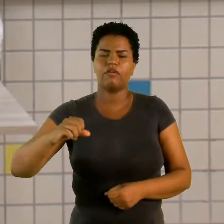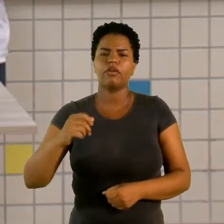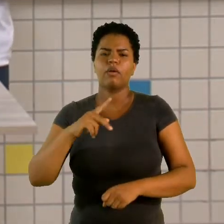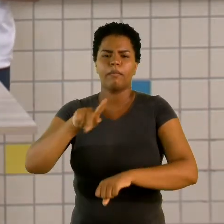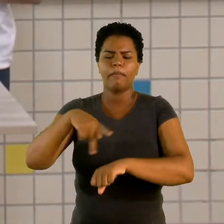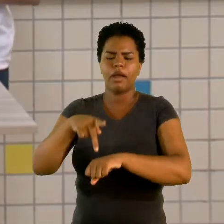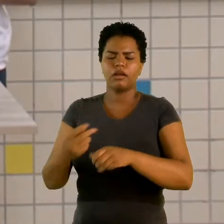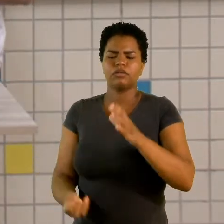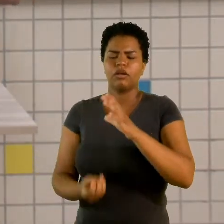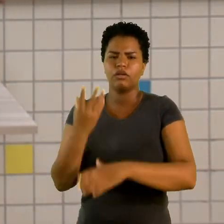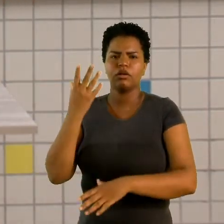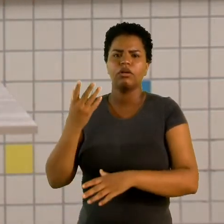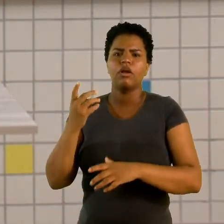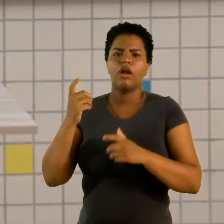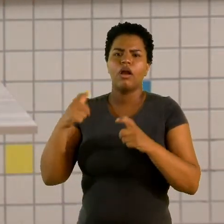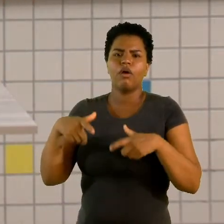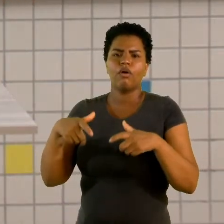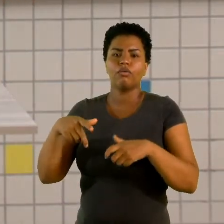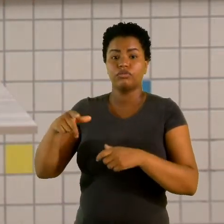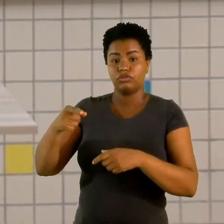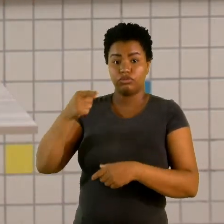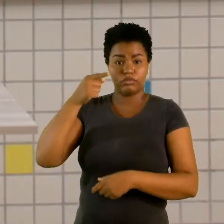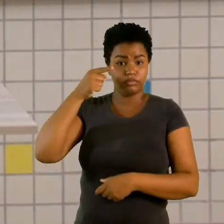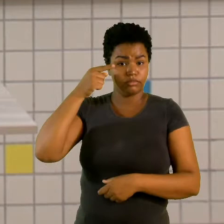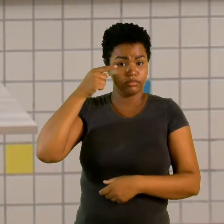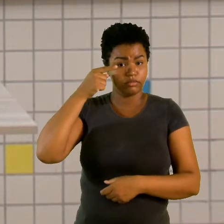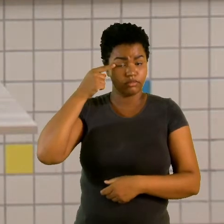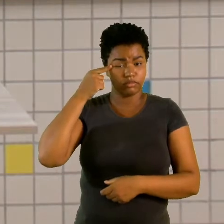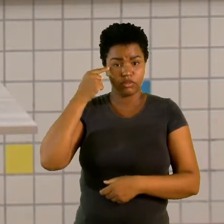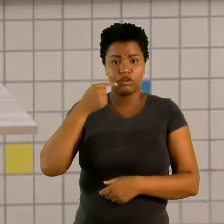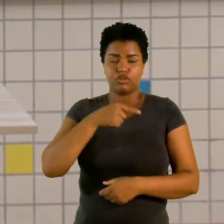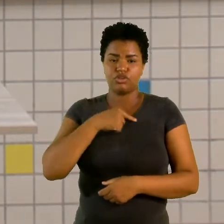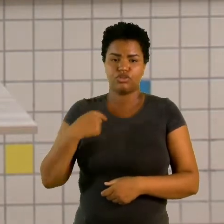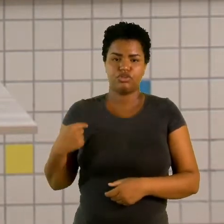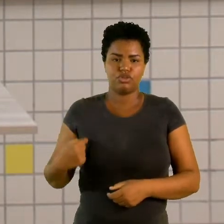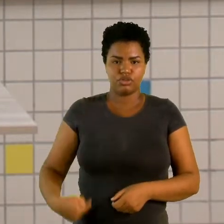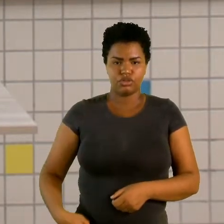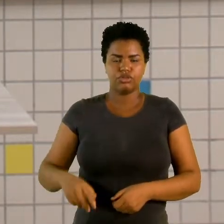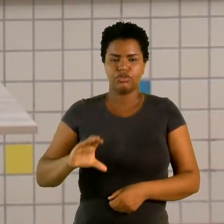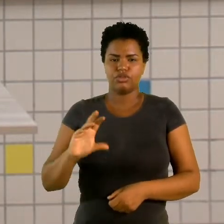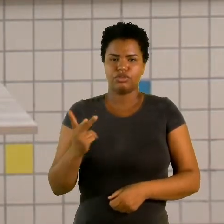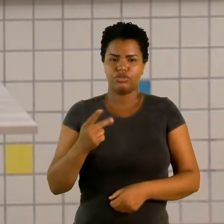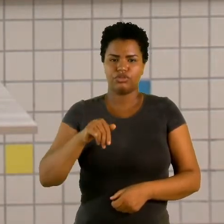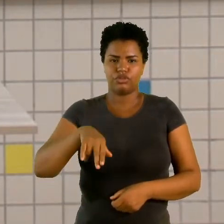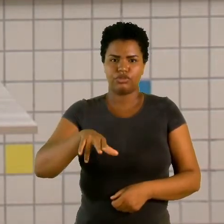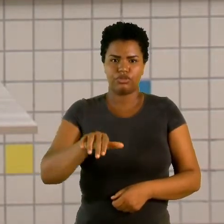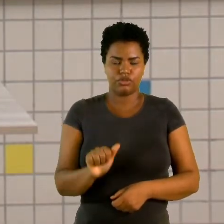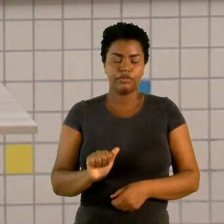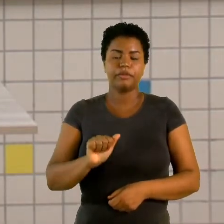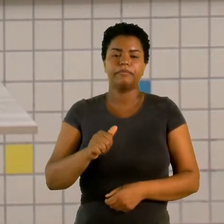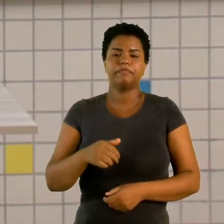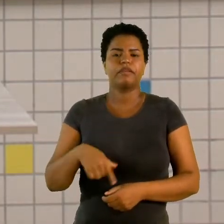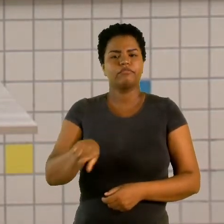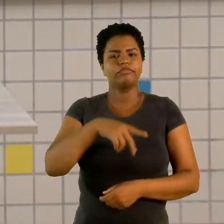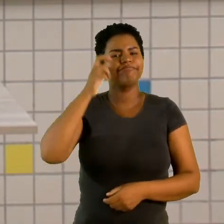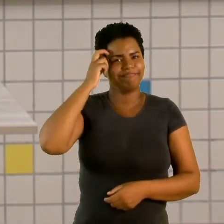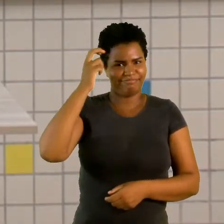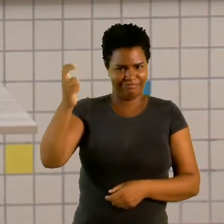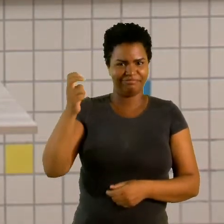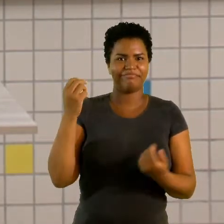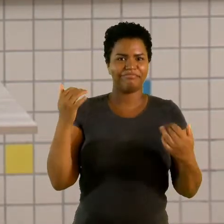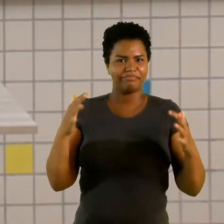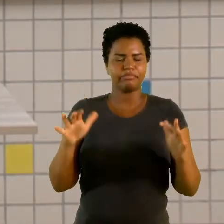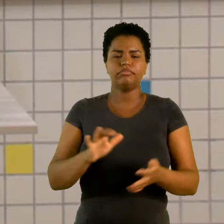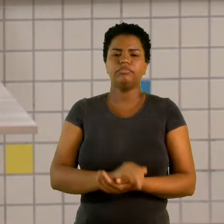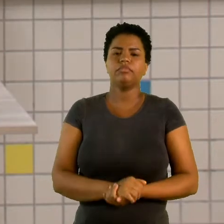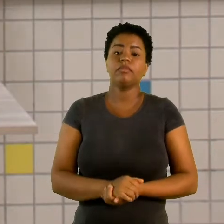Na China. Muito bem, vocês são inteligentes. Na China. Só que ele veio aqui, o